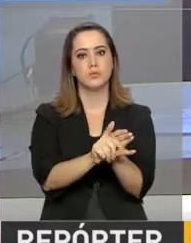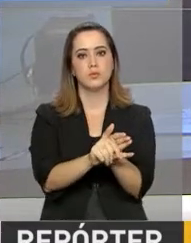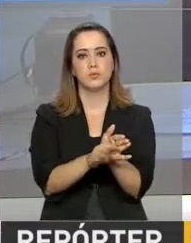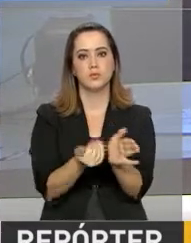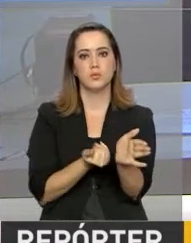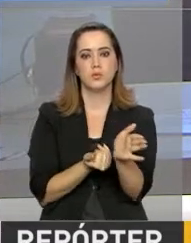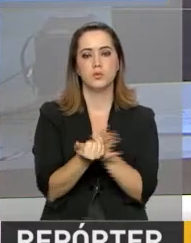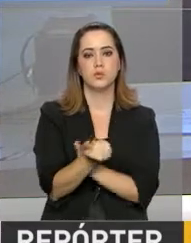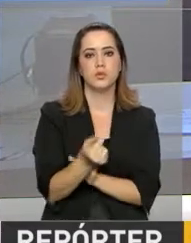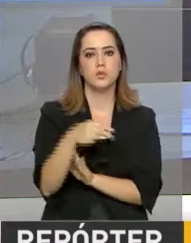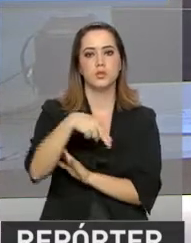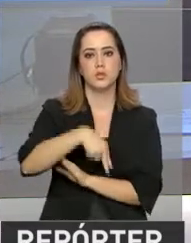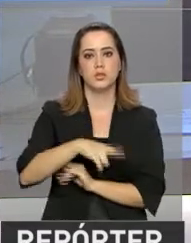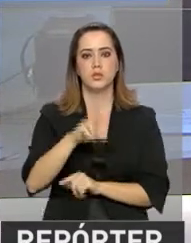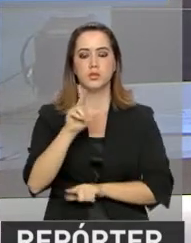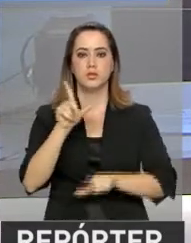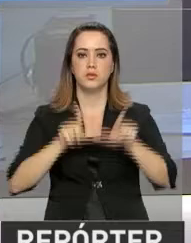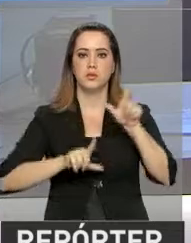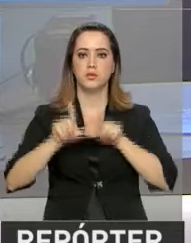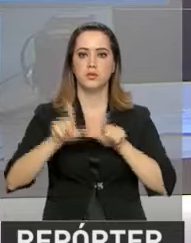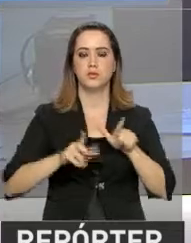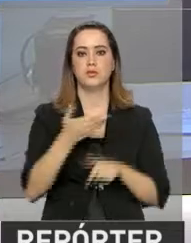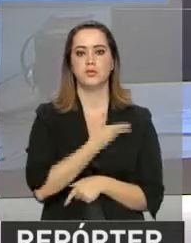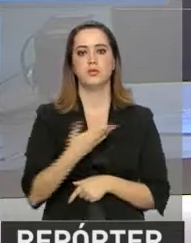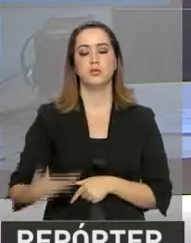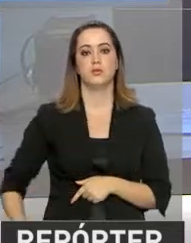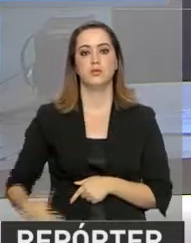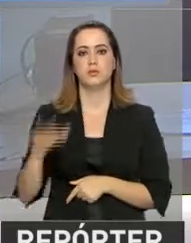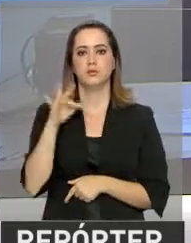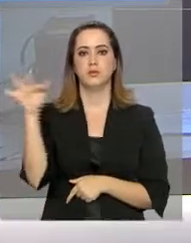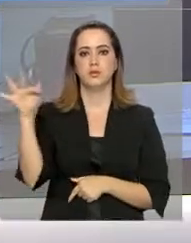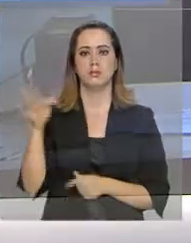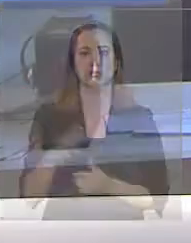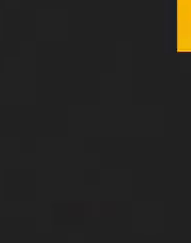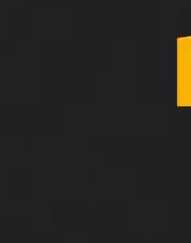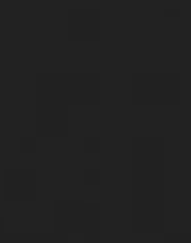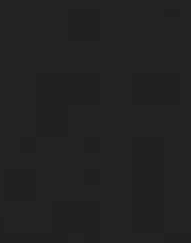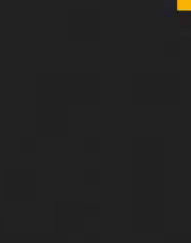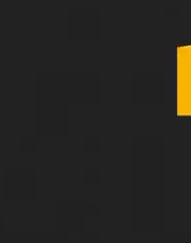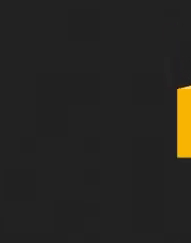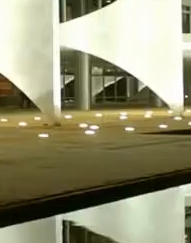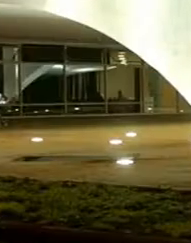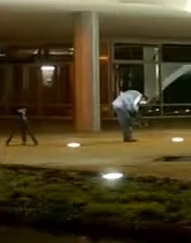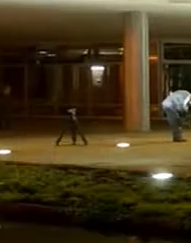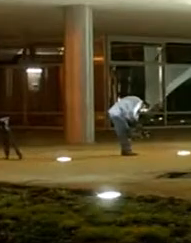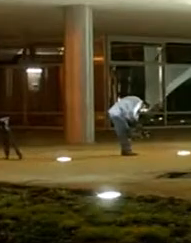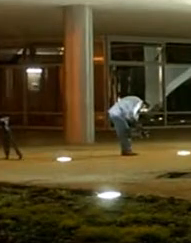sociais. Continue com a gente aqui na NBR, a TV do Governo Federal.